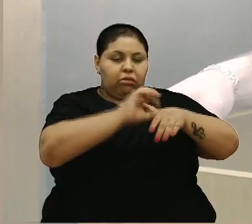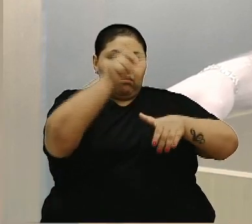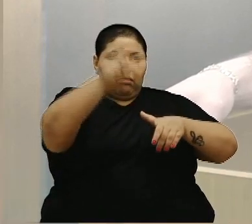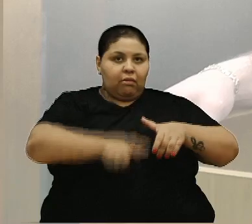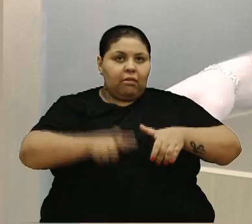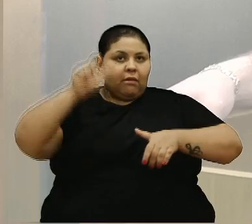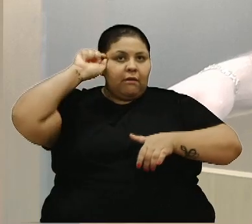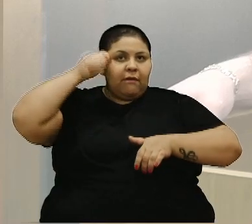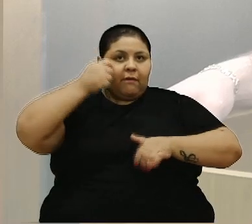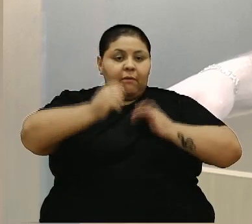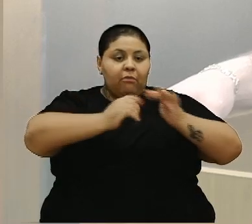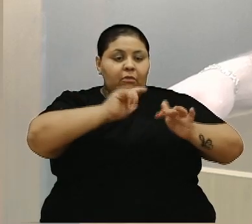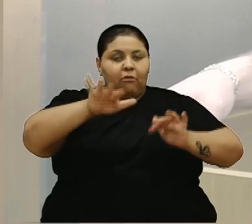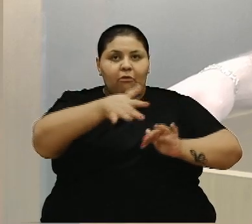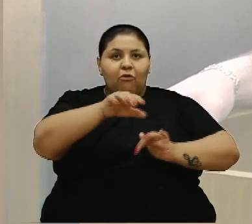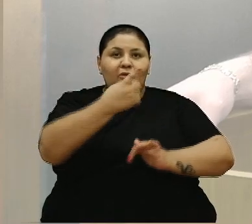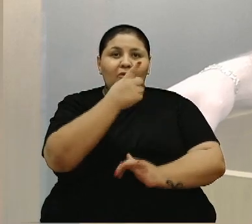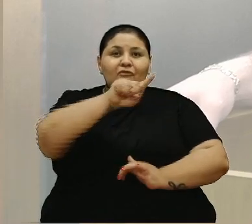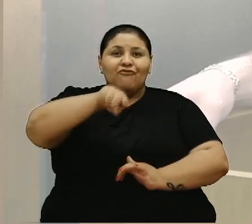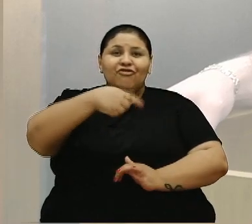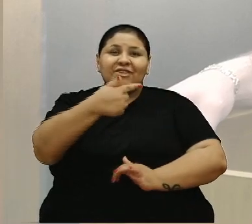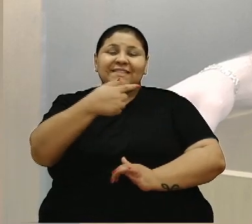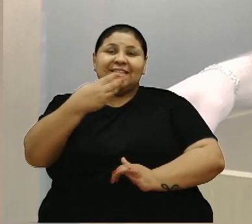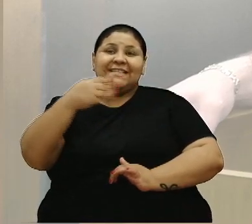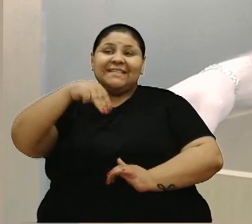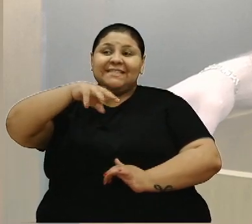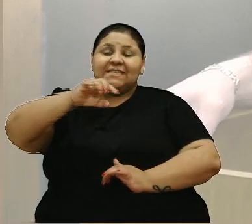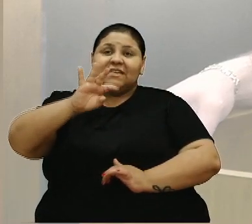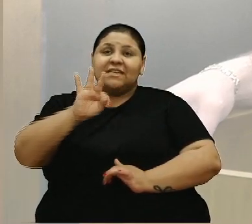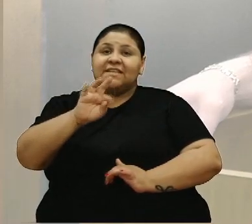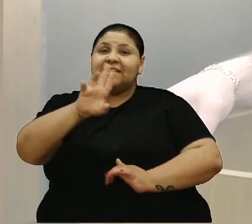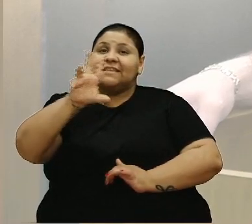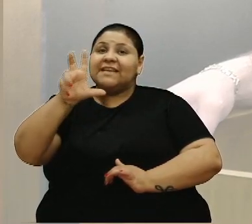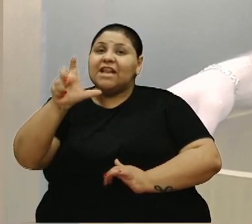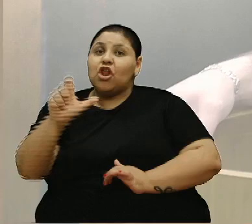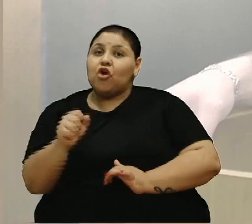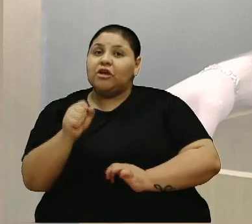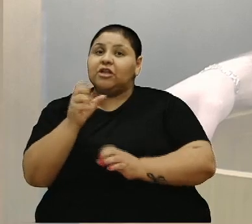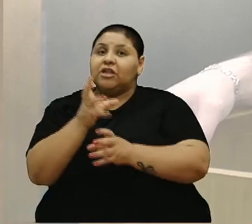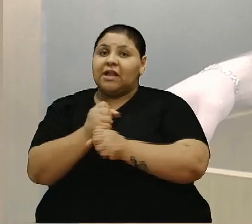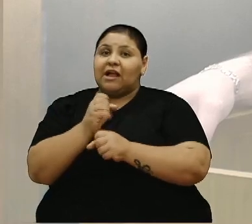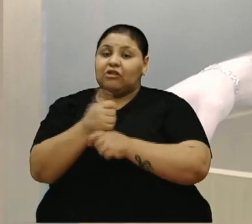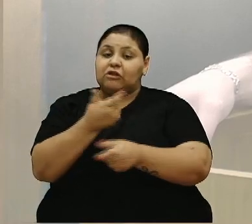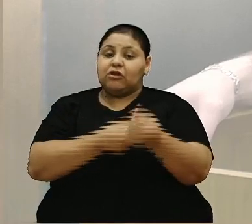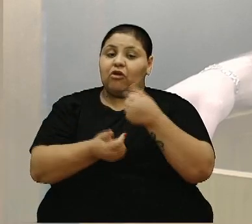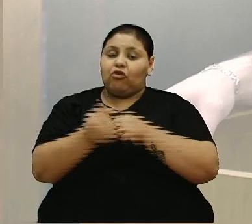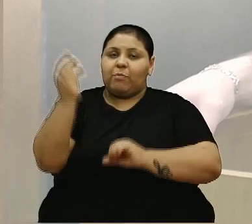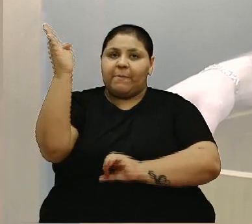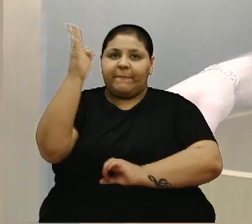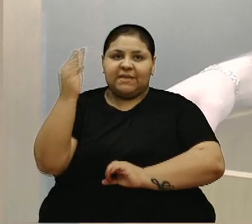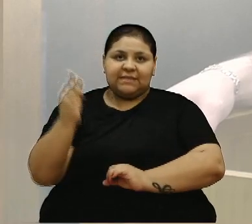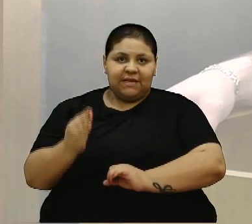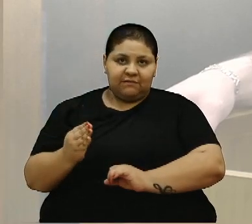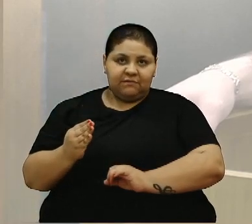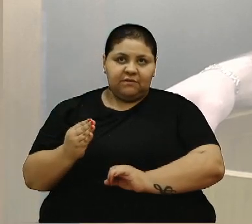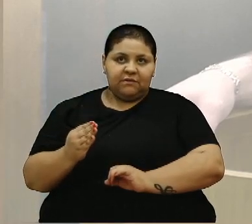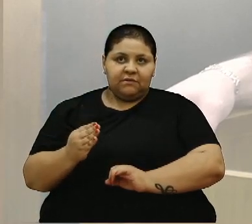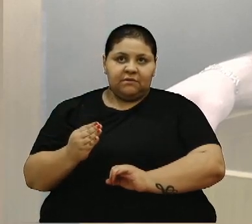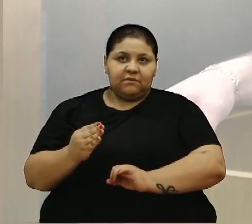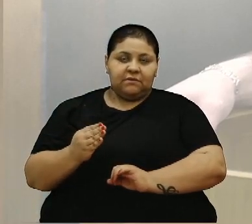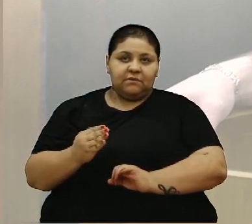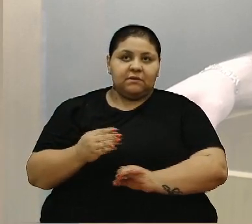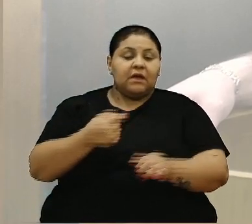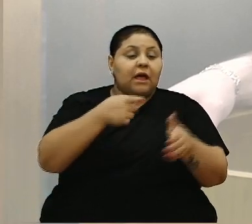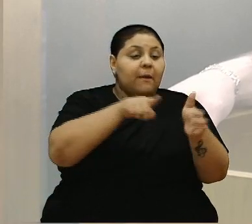de 1,73 trilhões anualmente na economia brasileira. A mesma